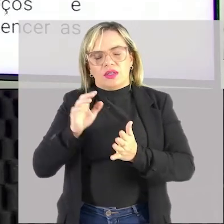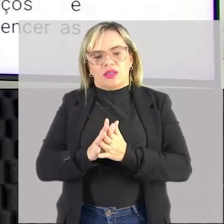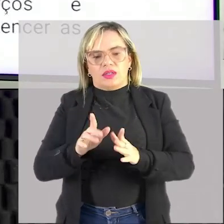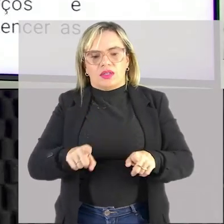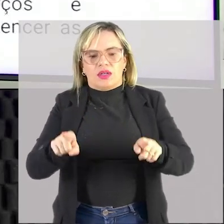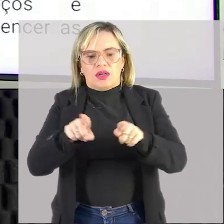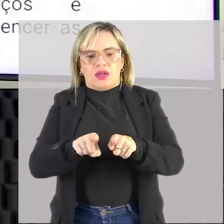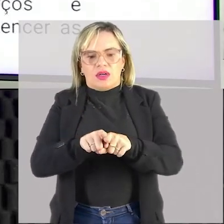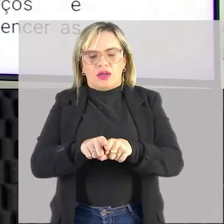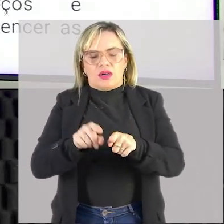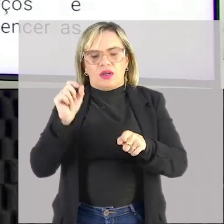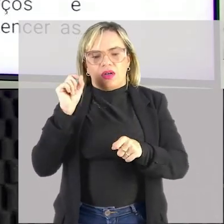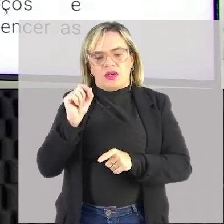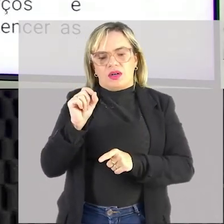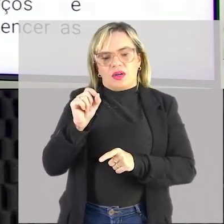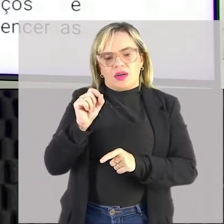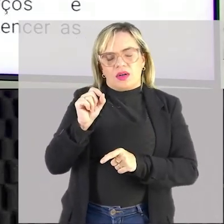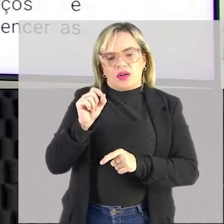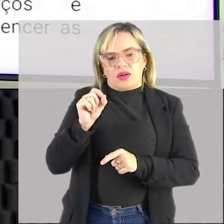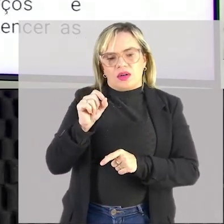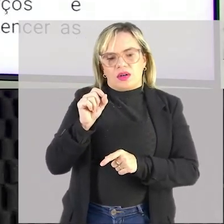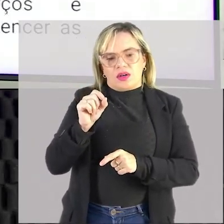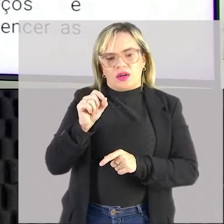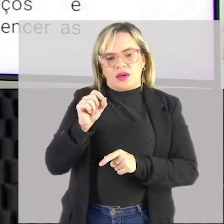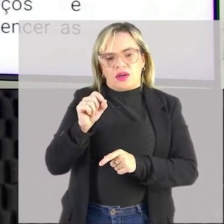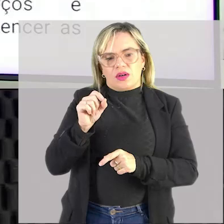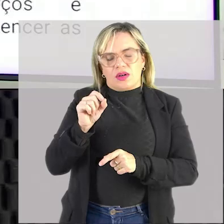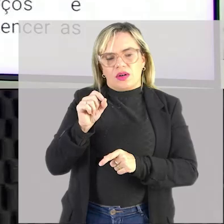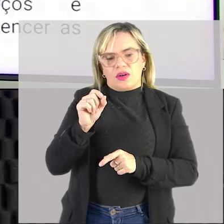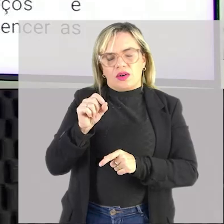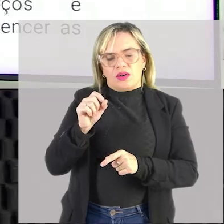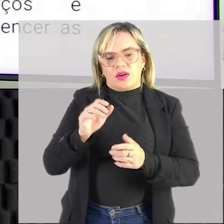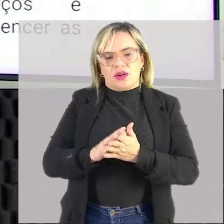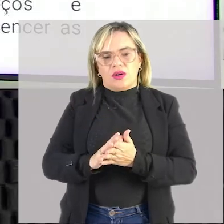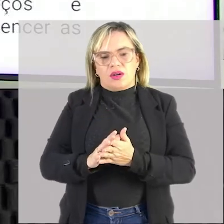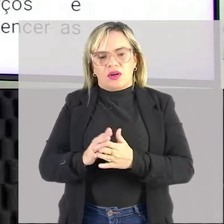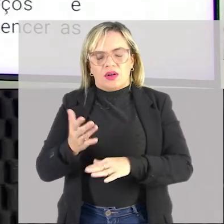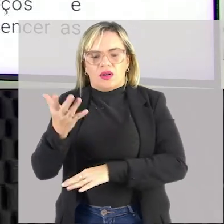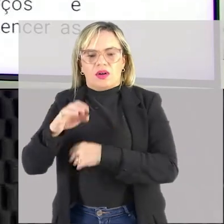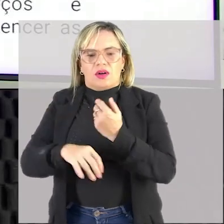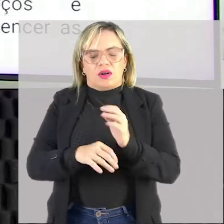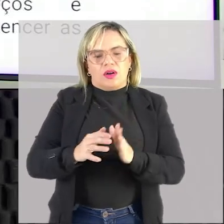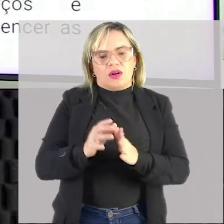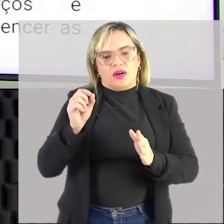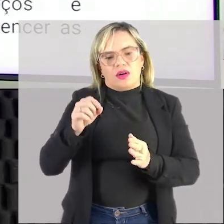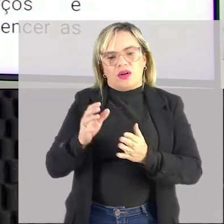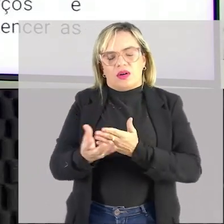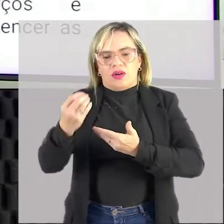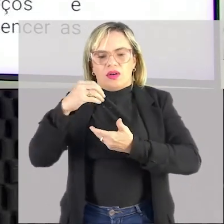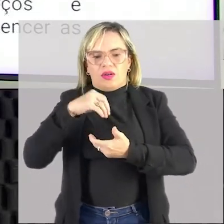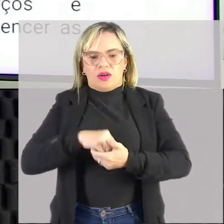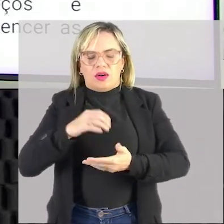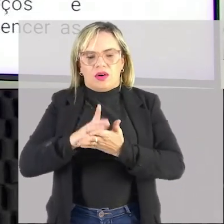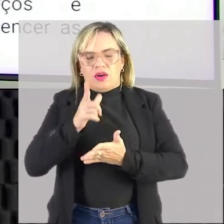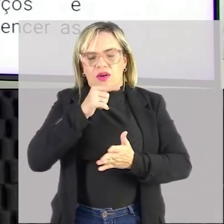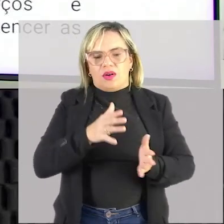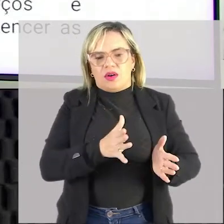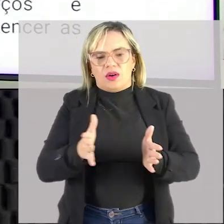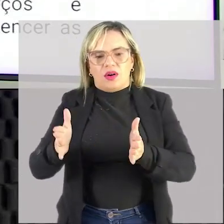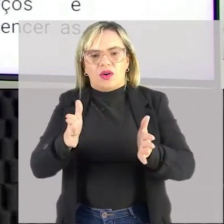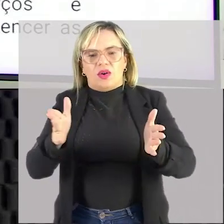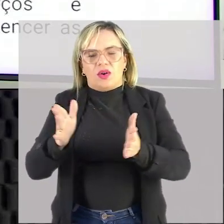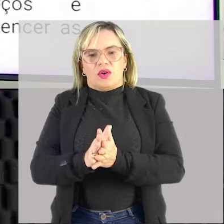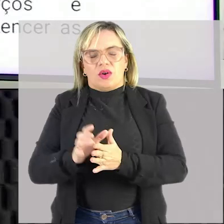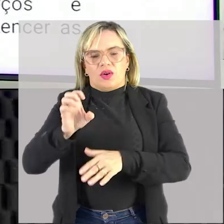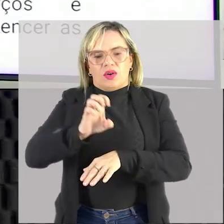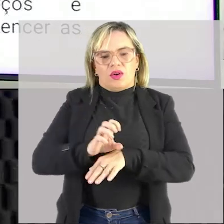questões mais de mata, das matas de transições, das questões mais internas, de rios que cortam o